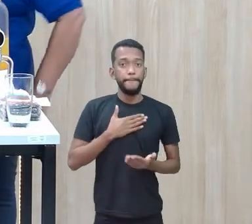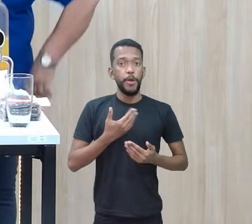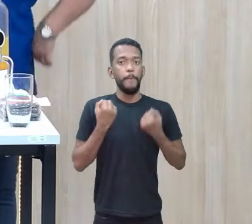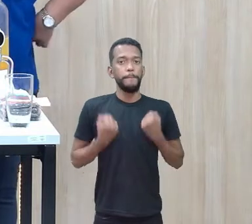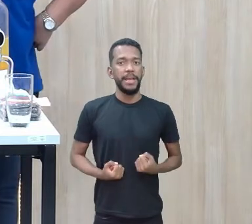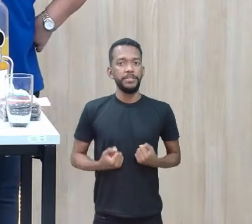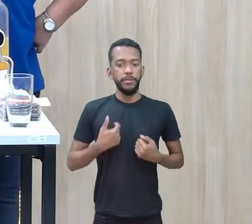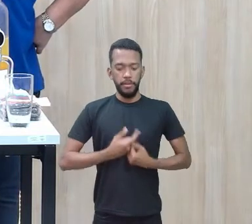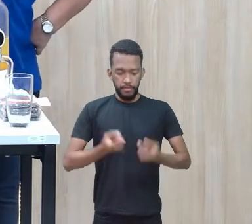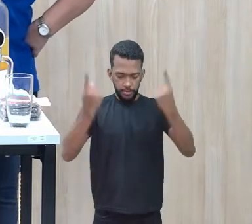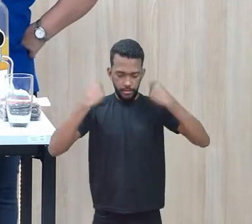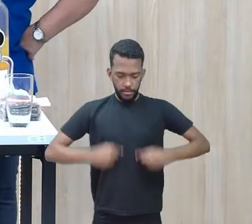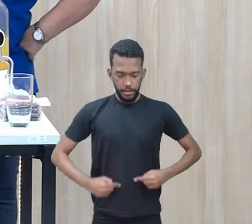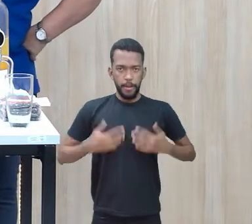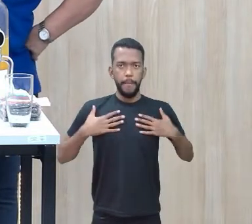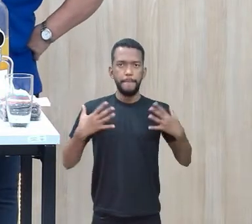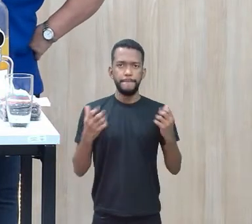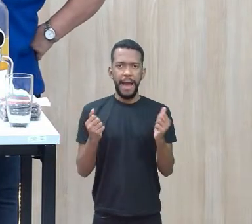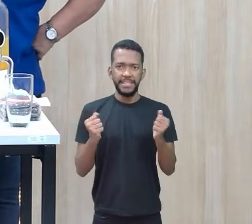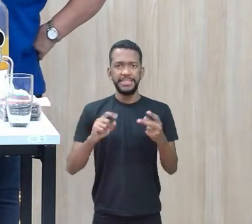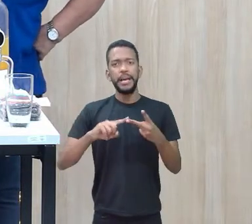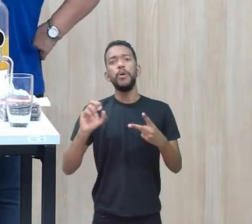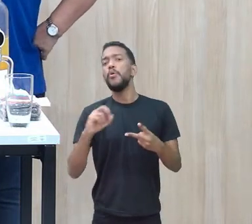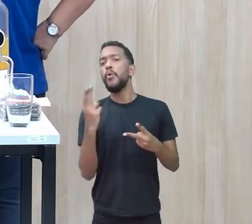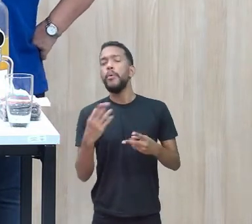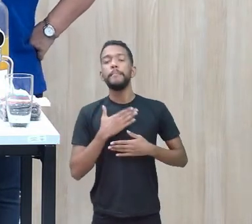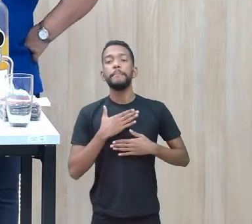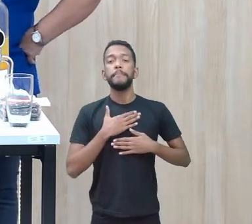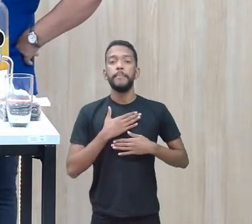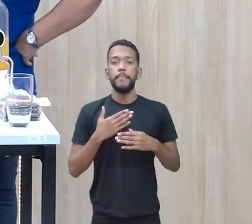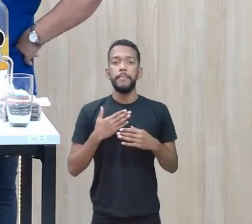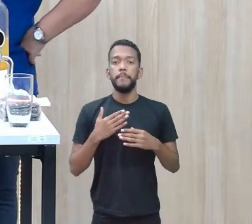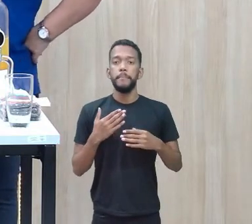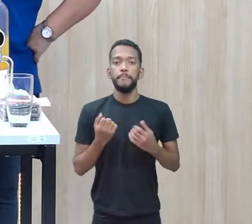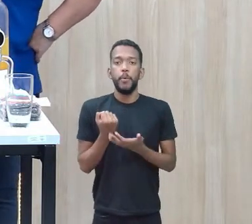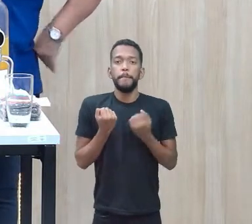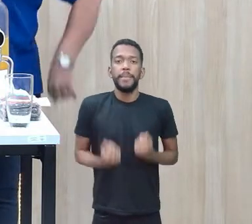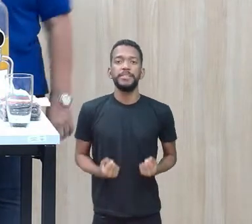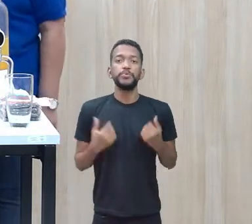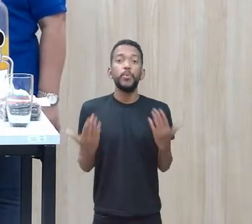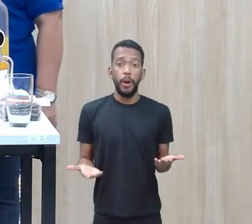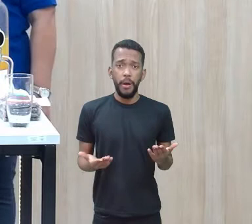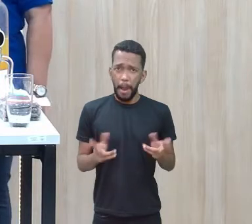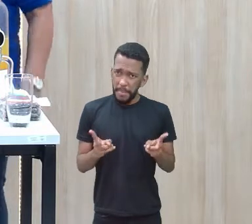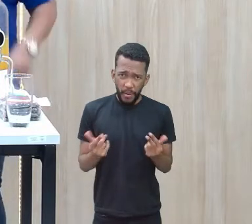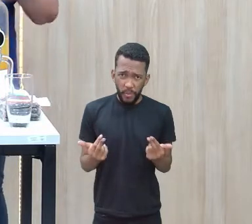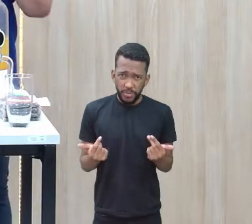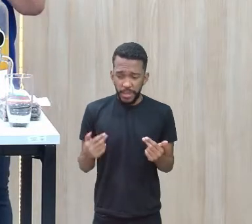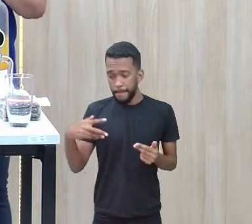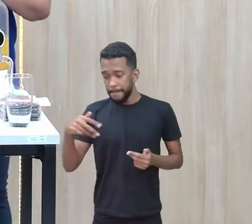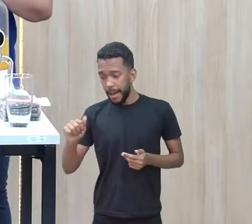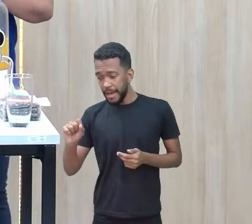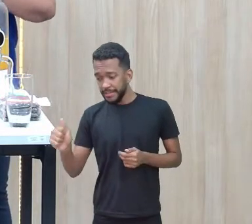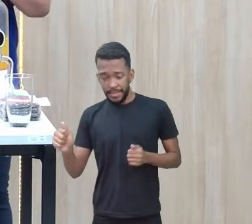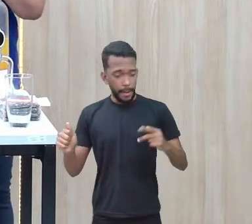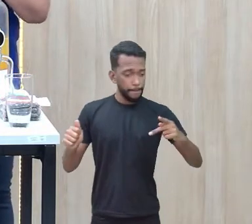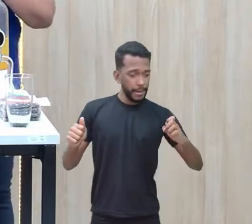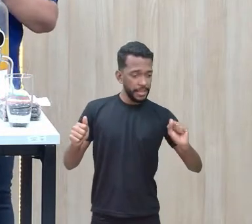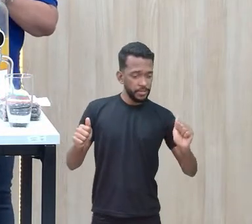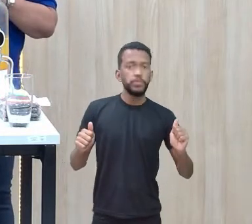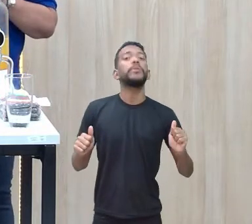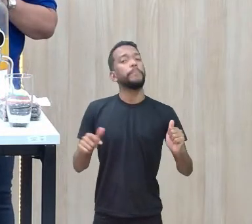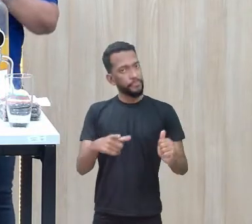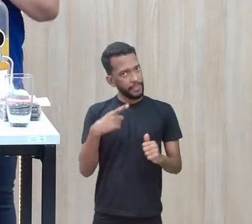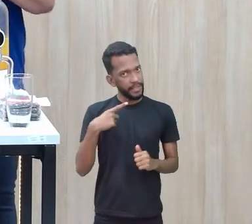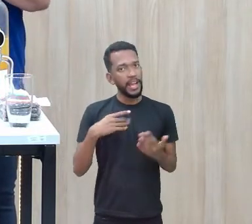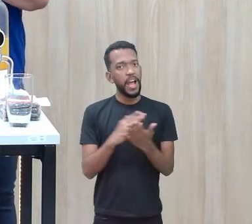peso. E não é a mesma coisa não, professora. Não, não é a mesma coisa. Nós vamos descobrir que existem instrumentos que